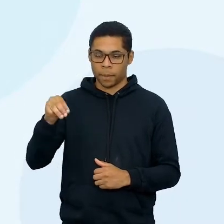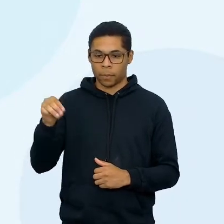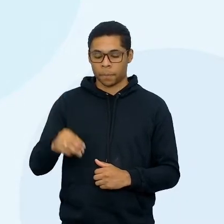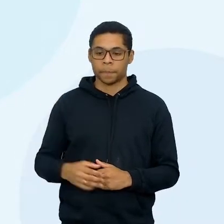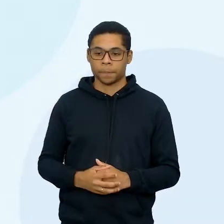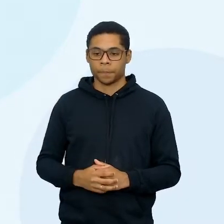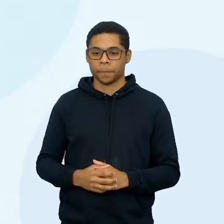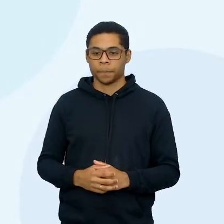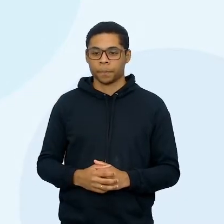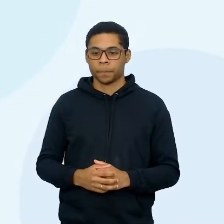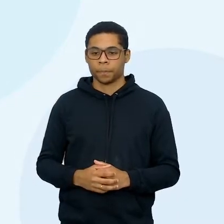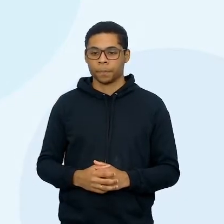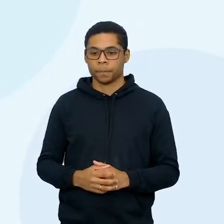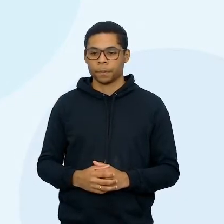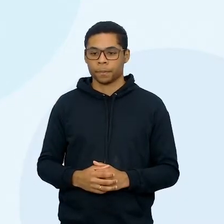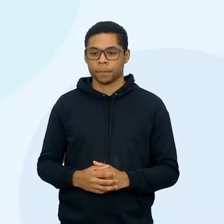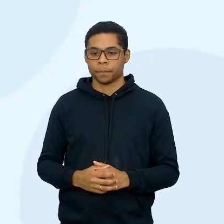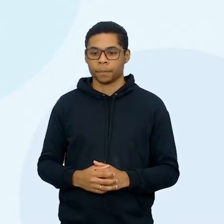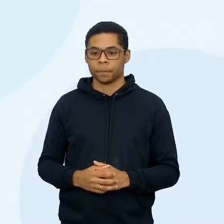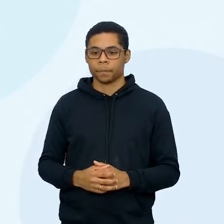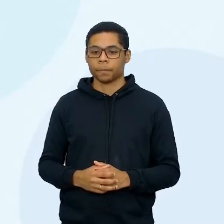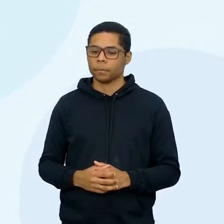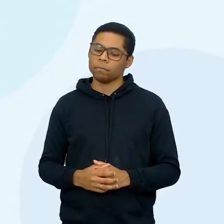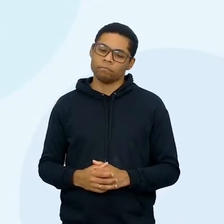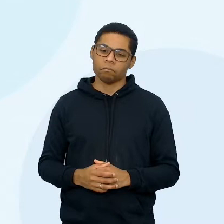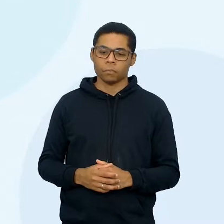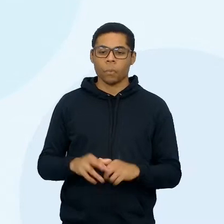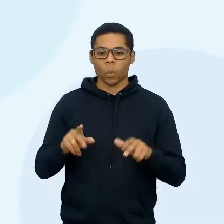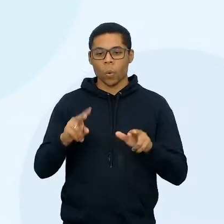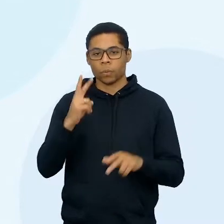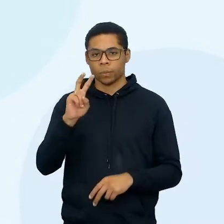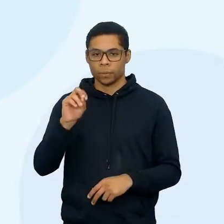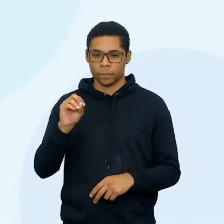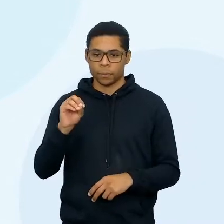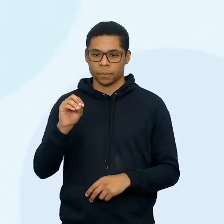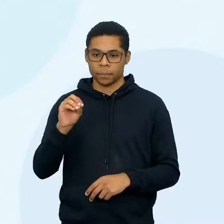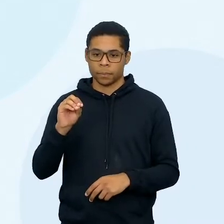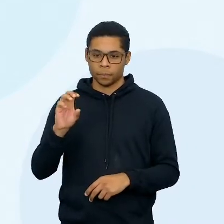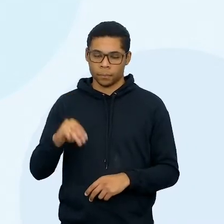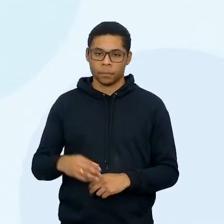em centímetros é só multiplicar por 100, vai dar